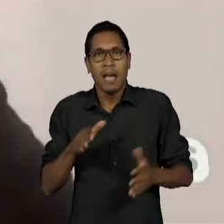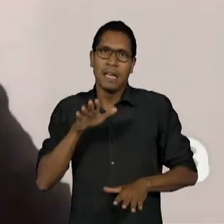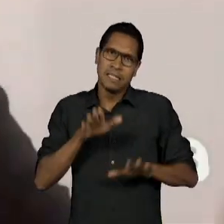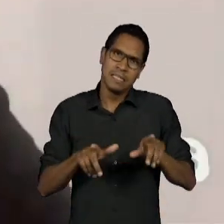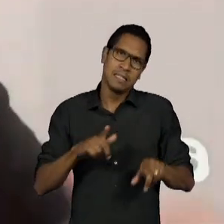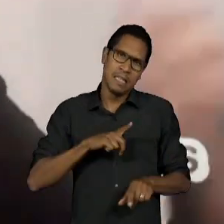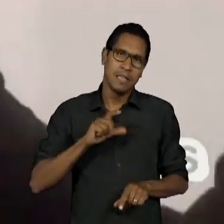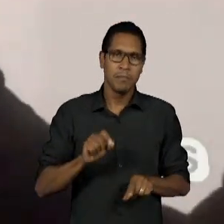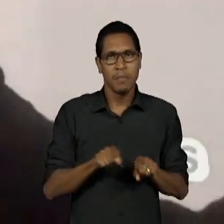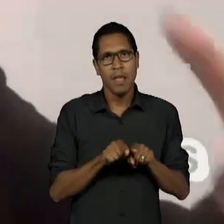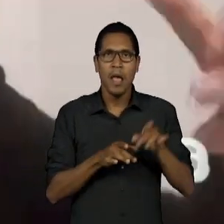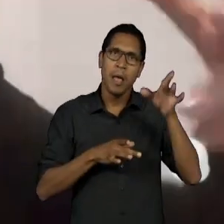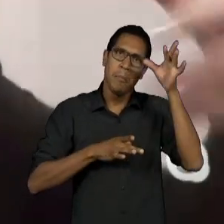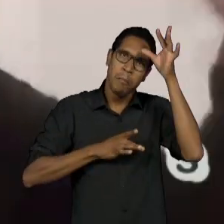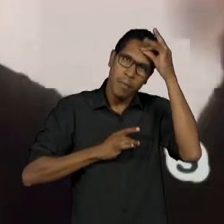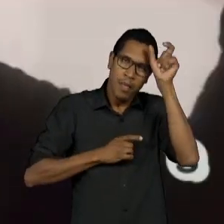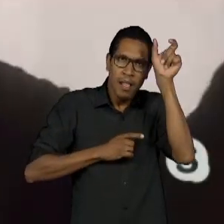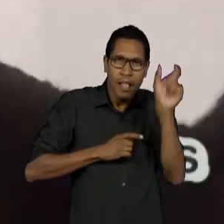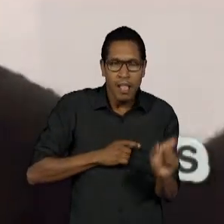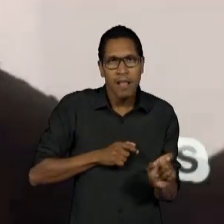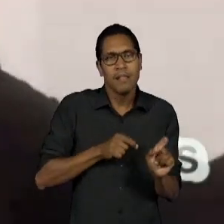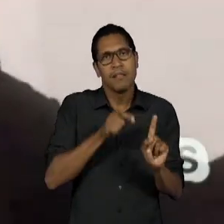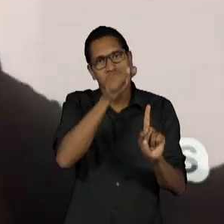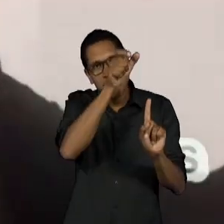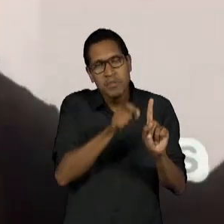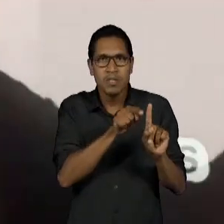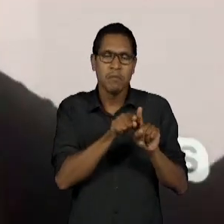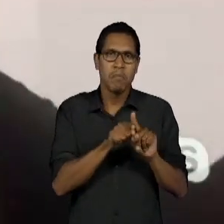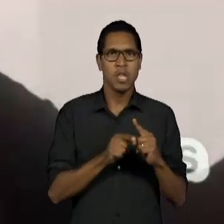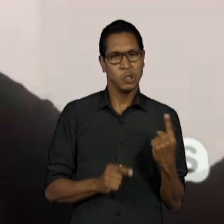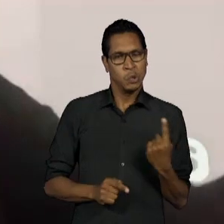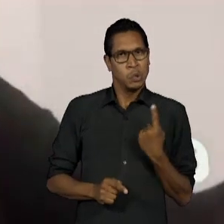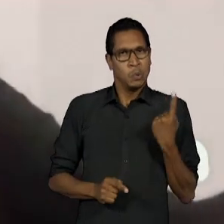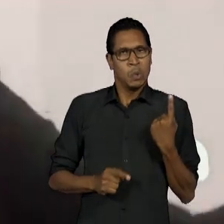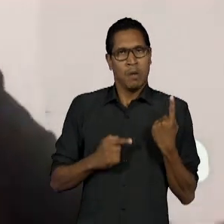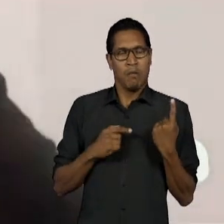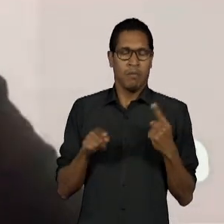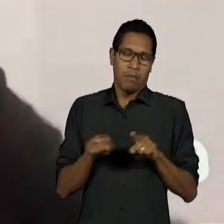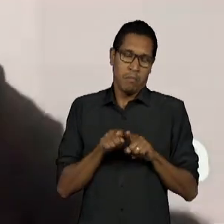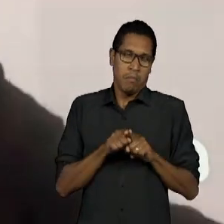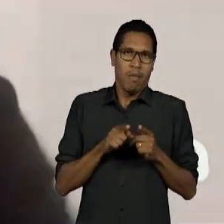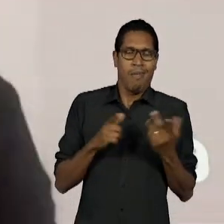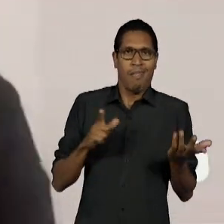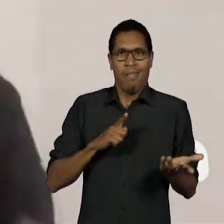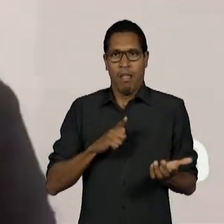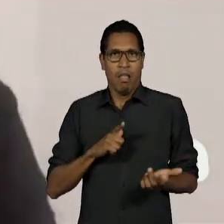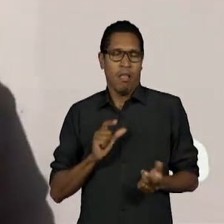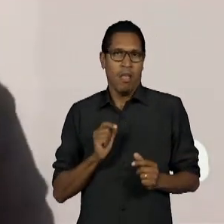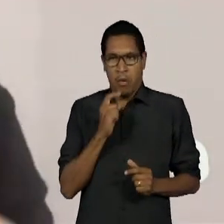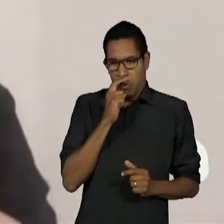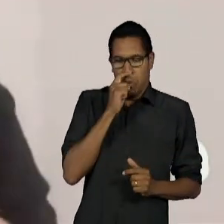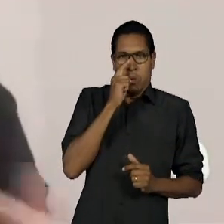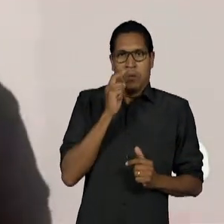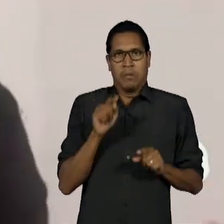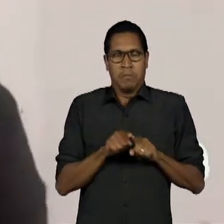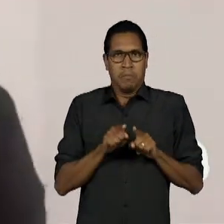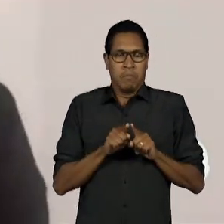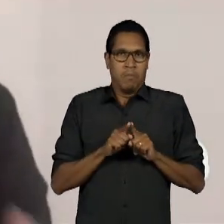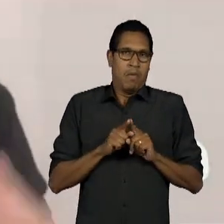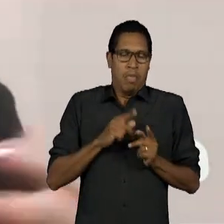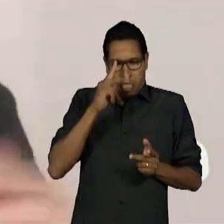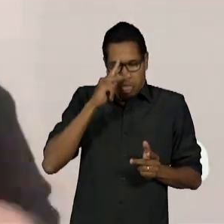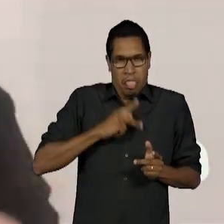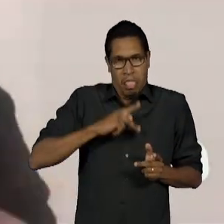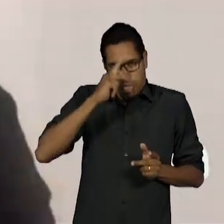individualidade e a personalidade desse personagem que é mãe também, seja completamente diferente. Você, eu, por